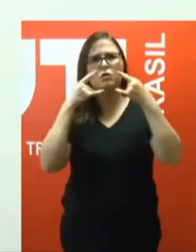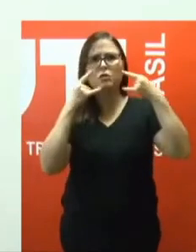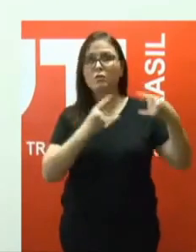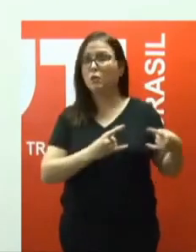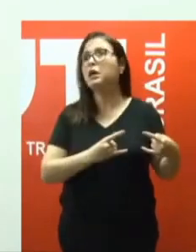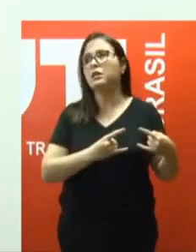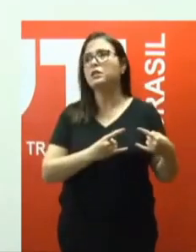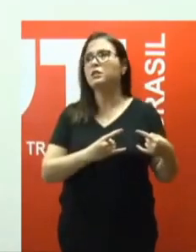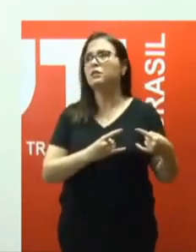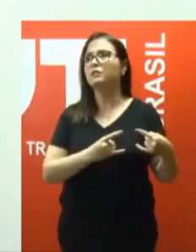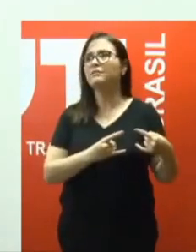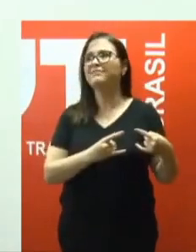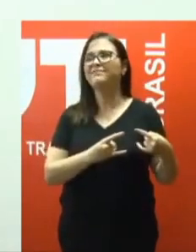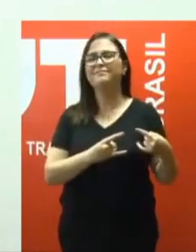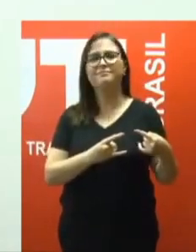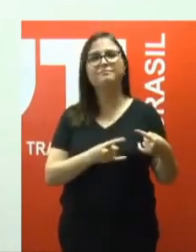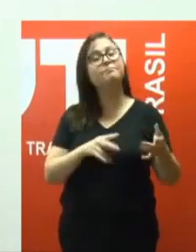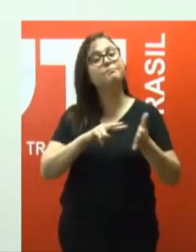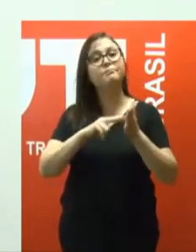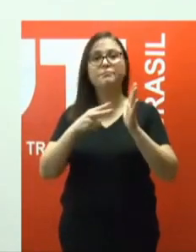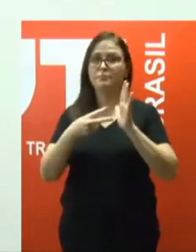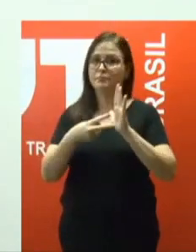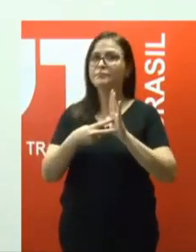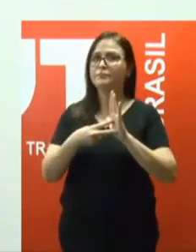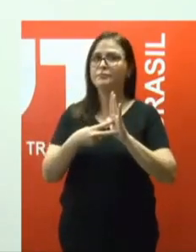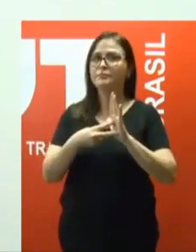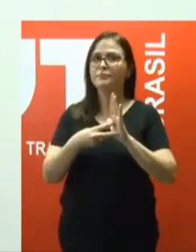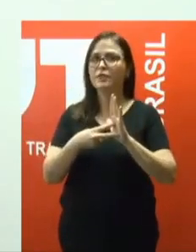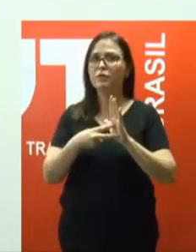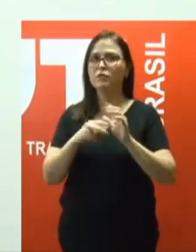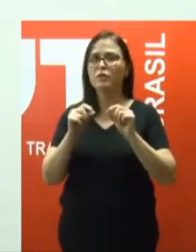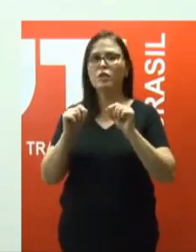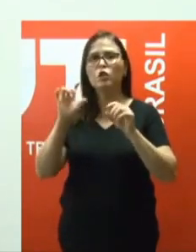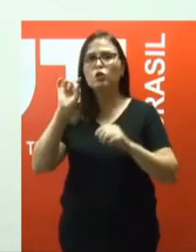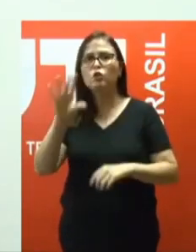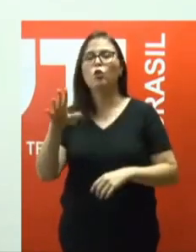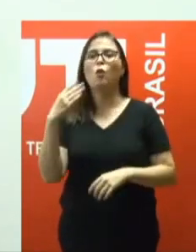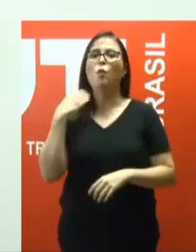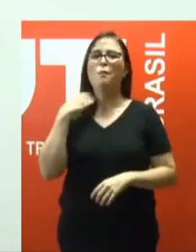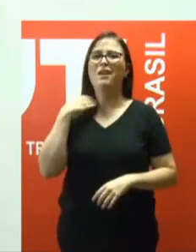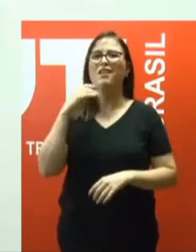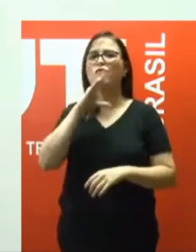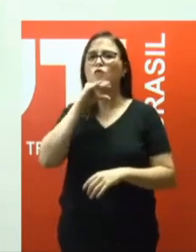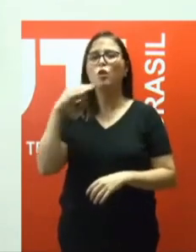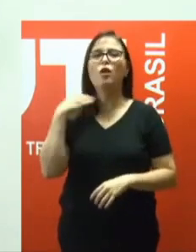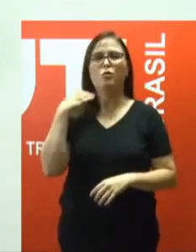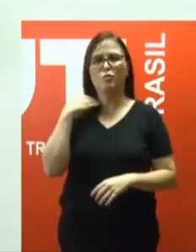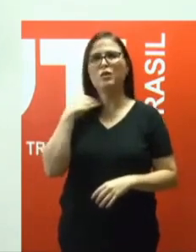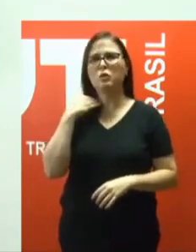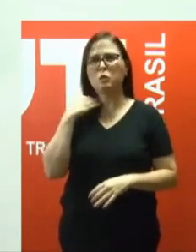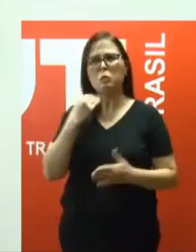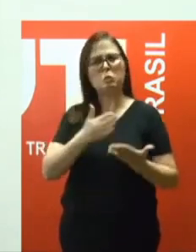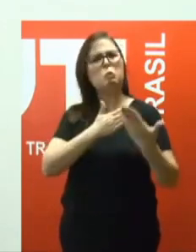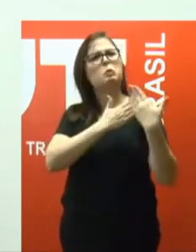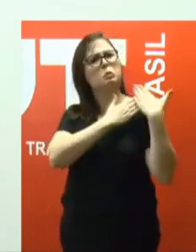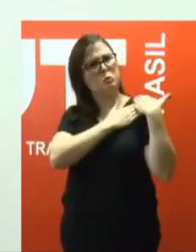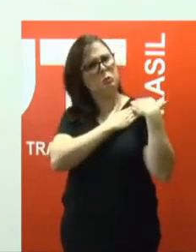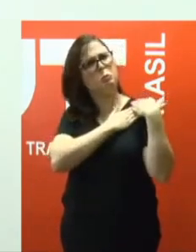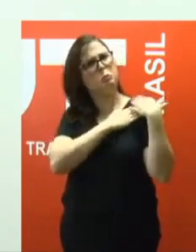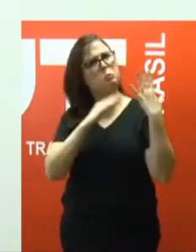sabe? Significa a crença, sabe? Só os bancários é que estão com muita responsabilidade, ainda que estão com